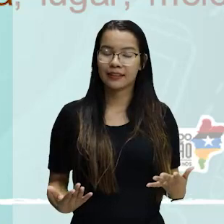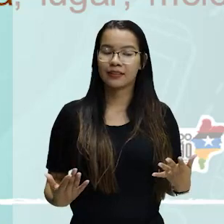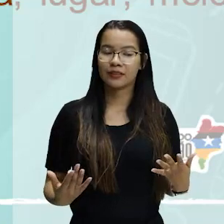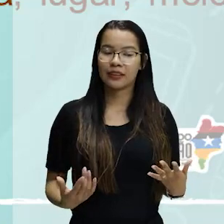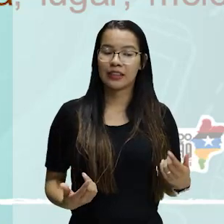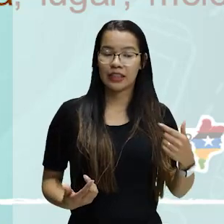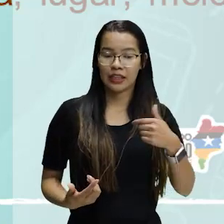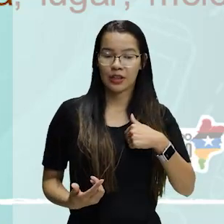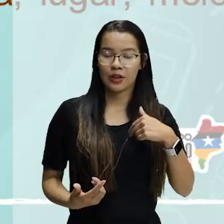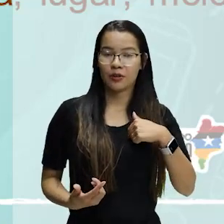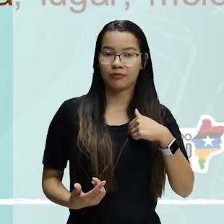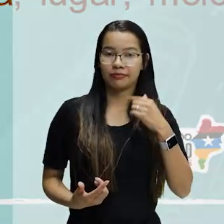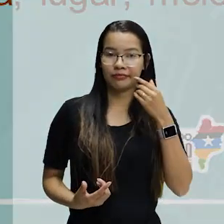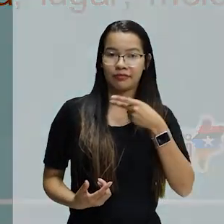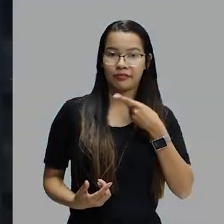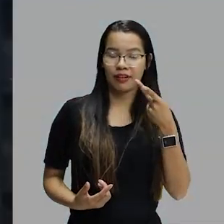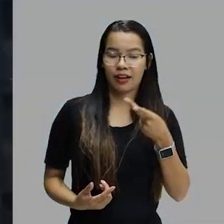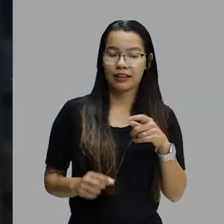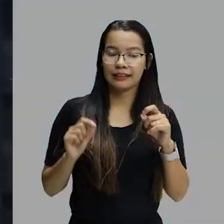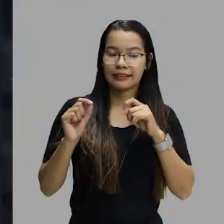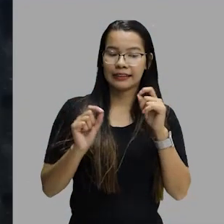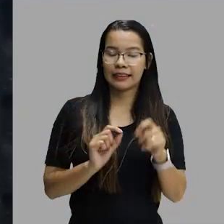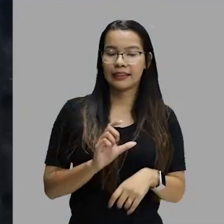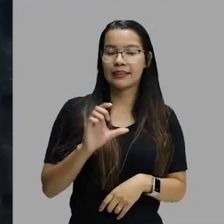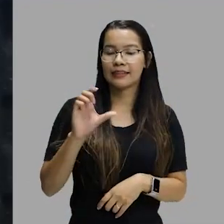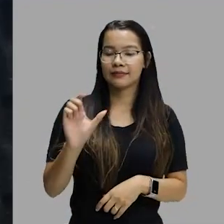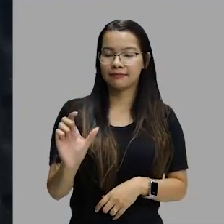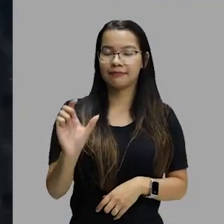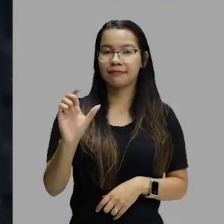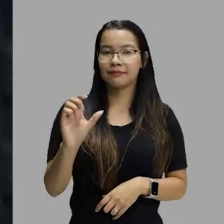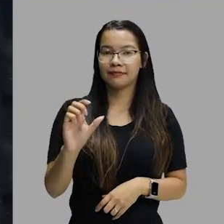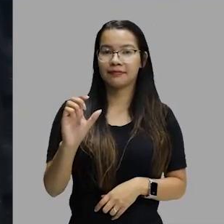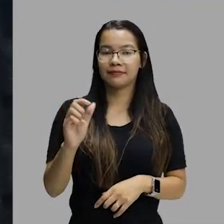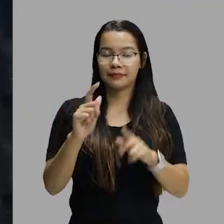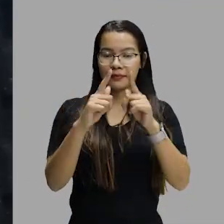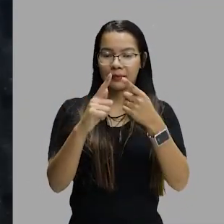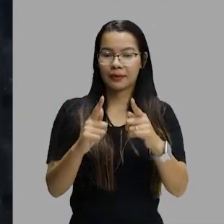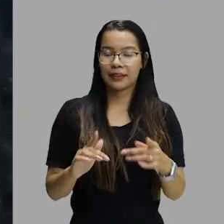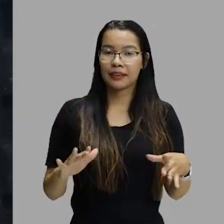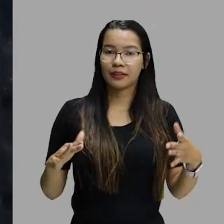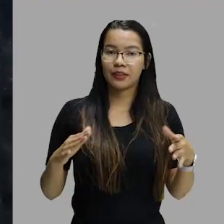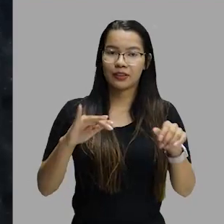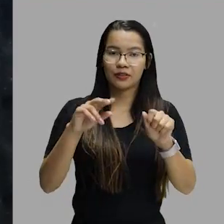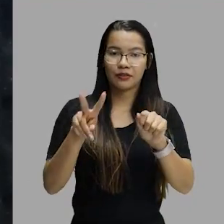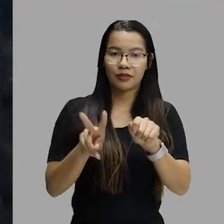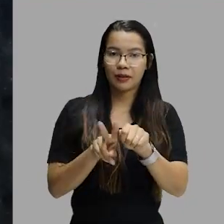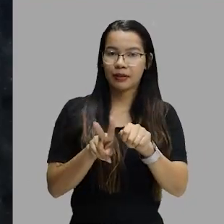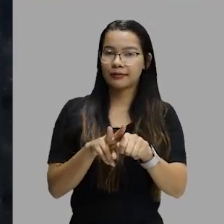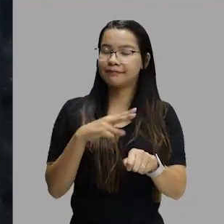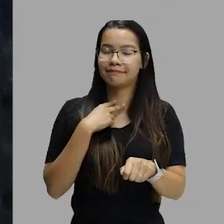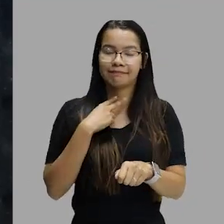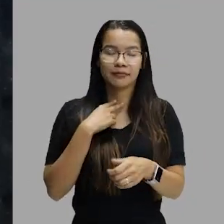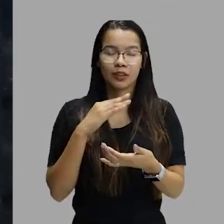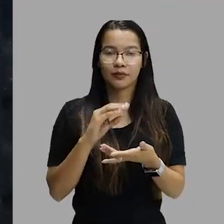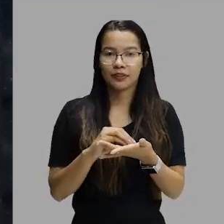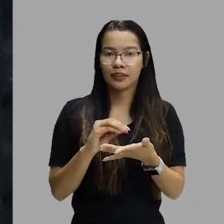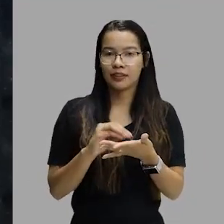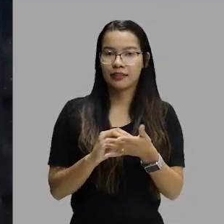Então, eu costumo dizer que as classes gramaticais, então o advérbio não pode ficar de fora, funcionam